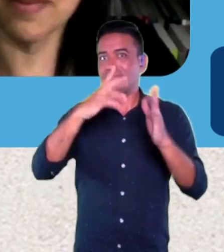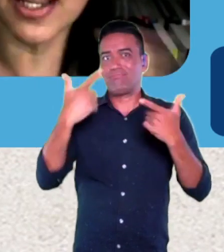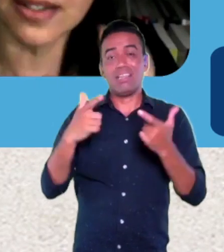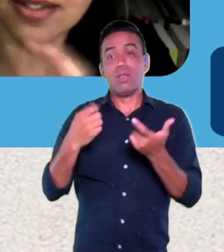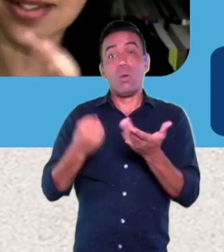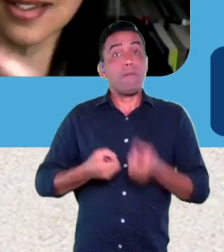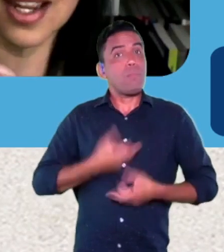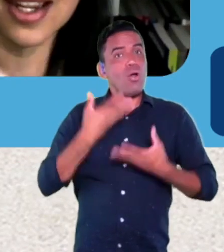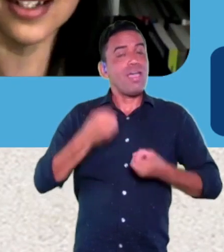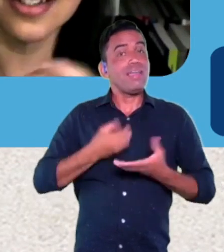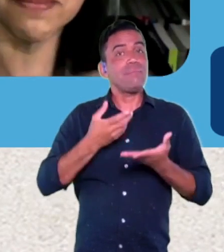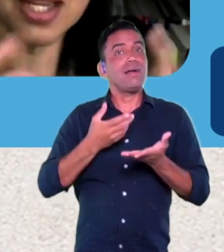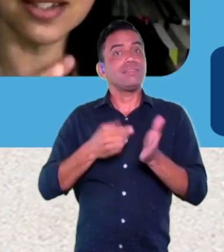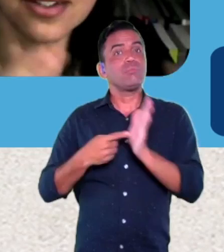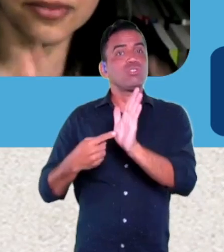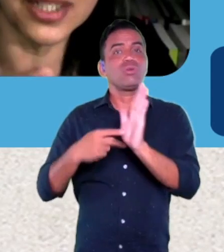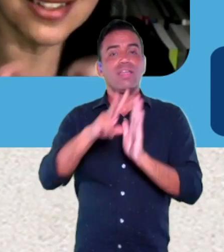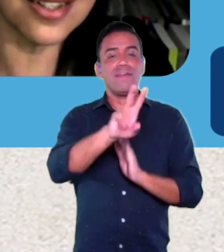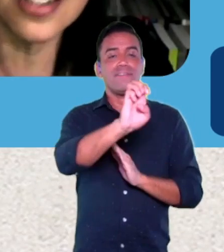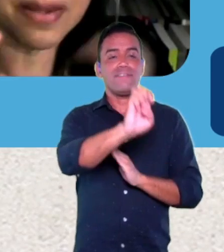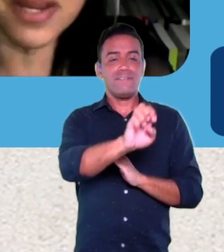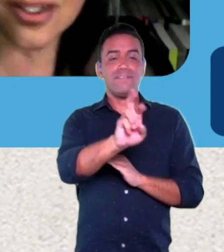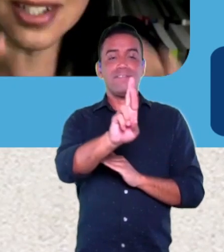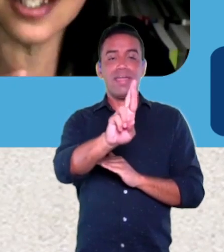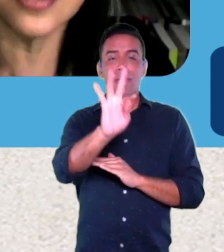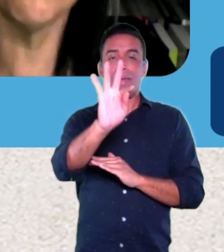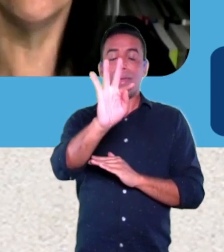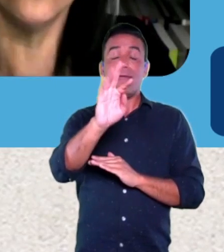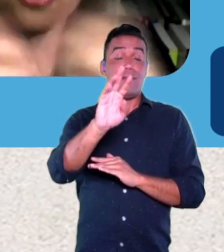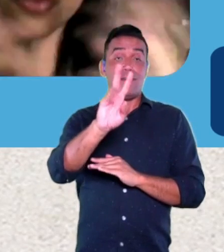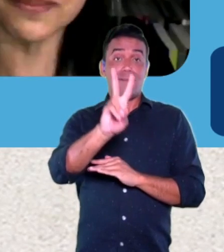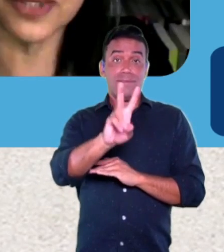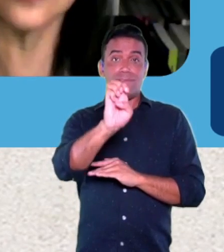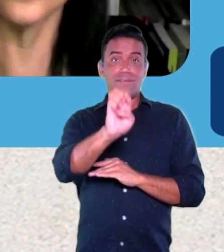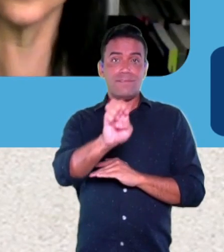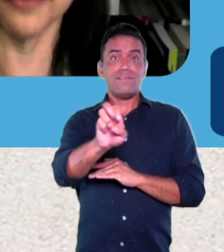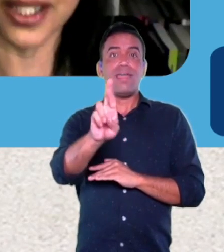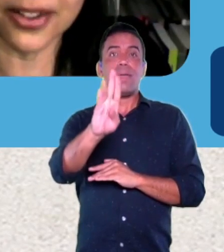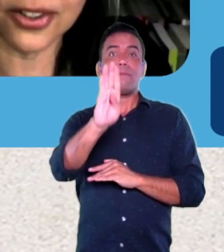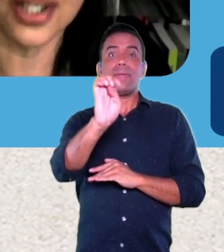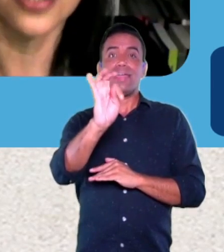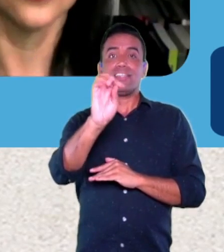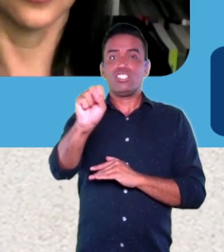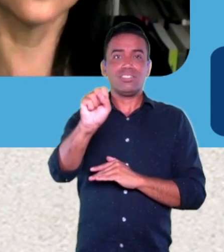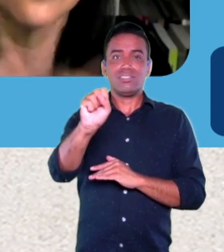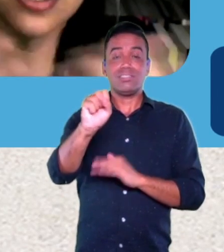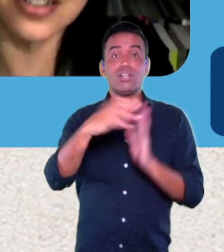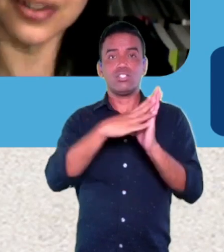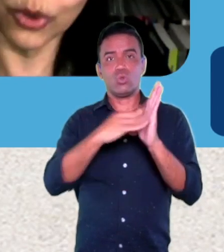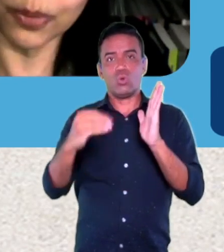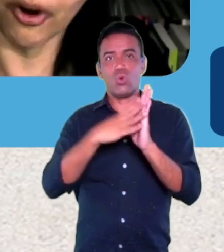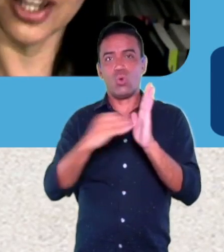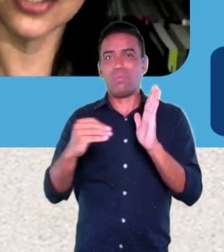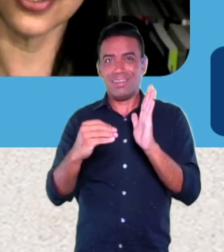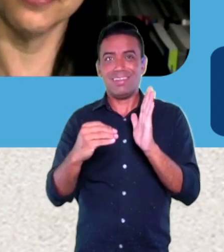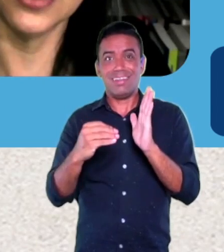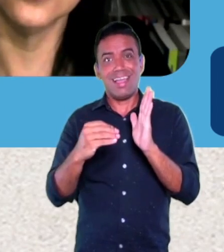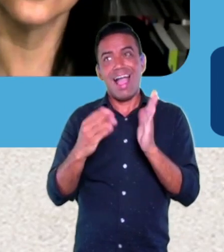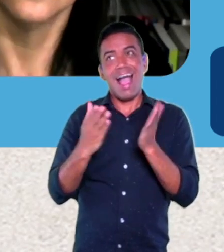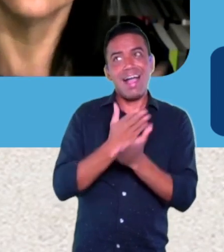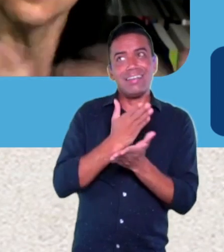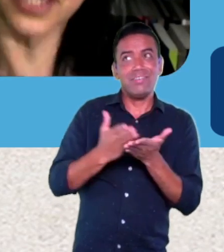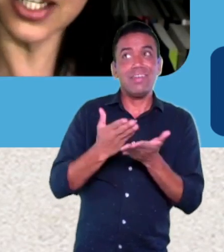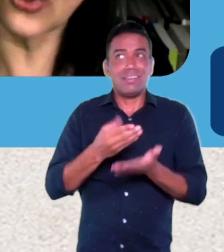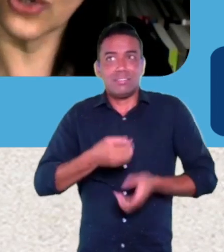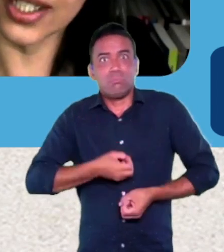como verbetes, né? Eles imitam, mas não, imitam, assim, muito imprecisamente, às vezes muito